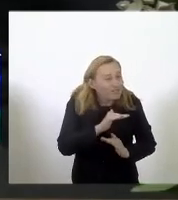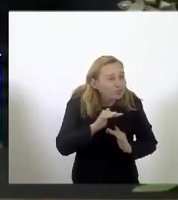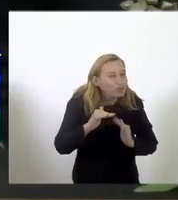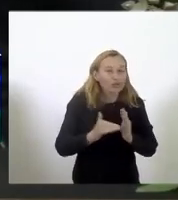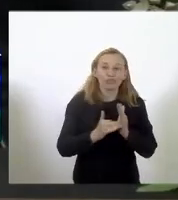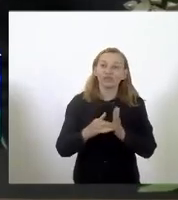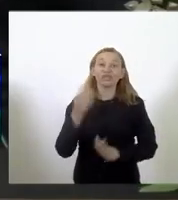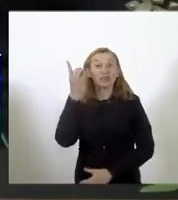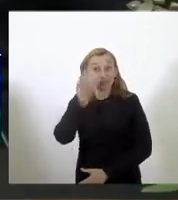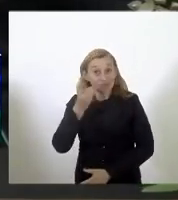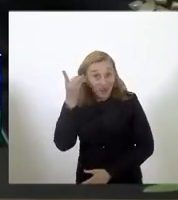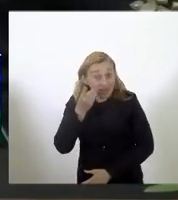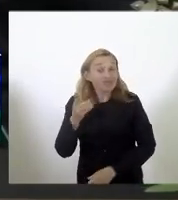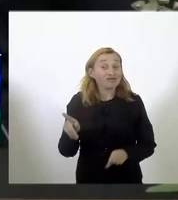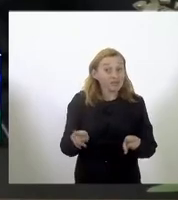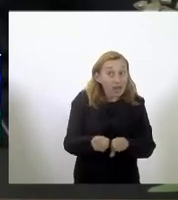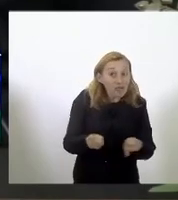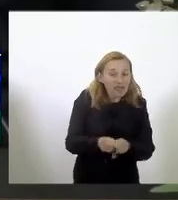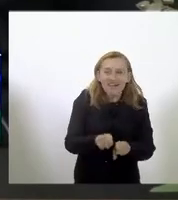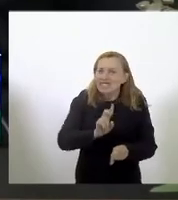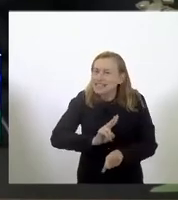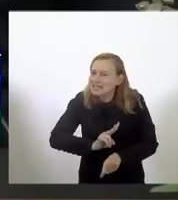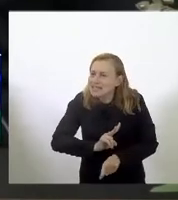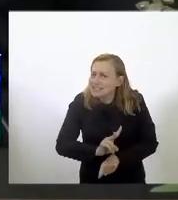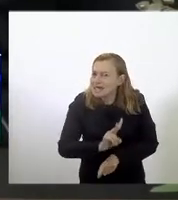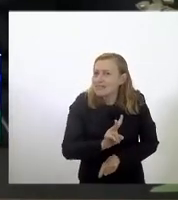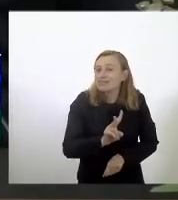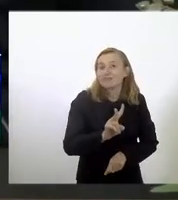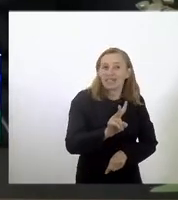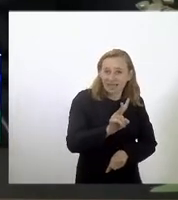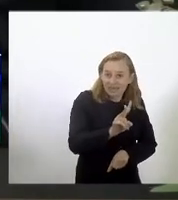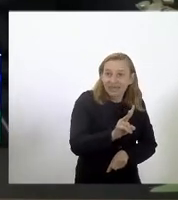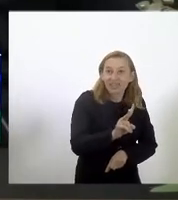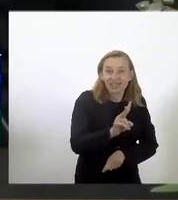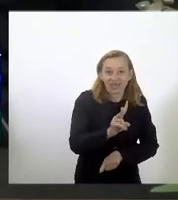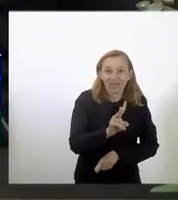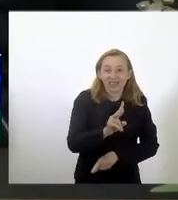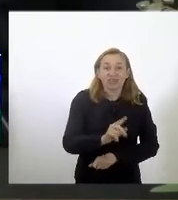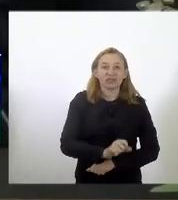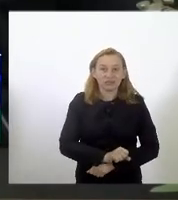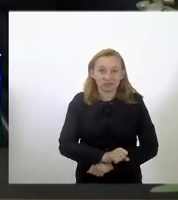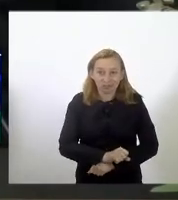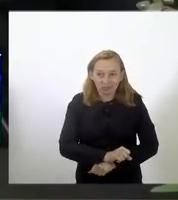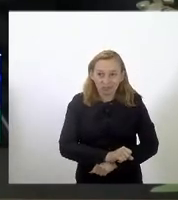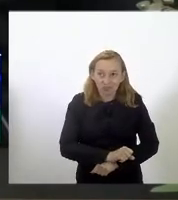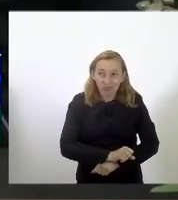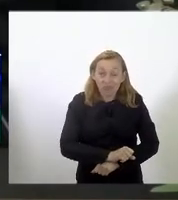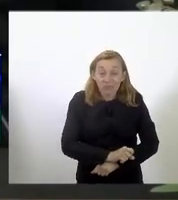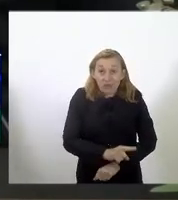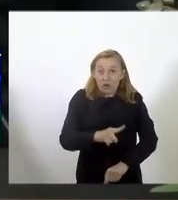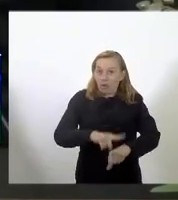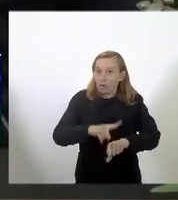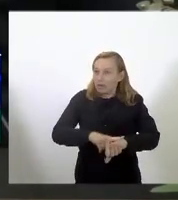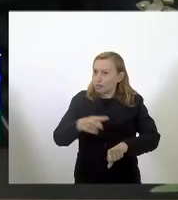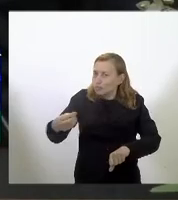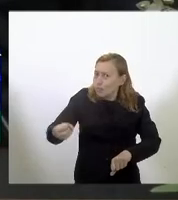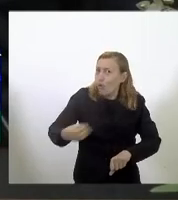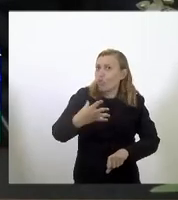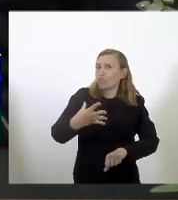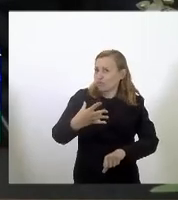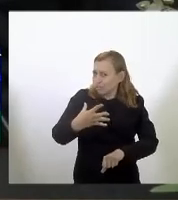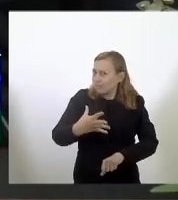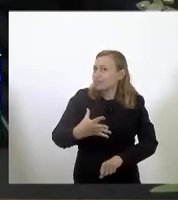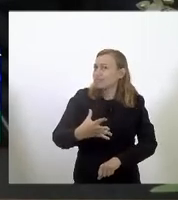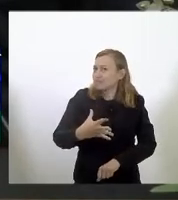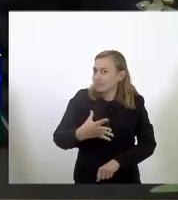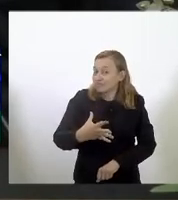deputados e deputadas. Então, sempre a gente está, vamos aqui, está num momento novo. Tem